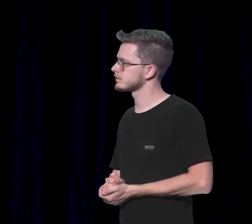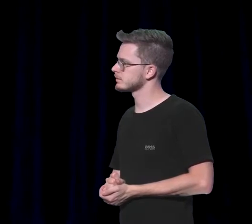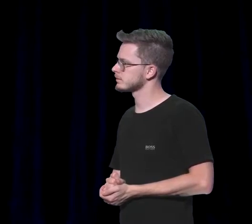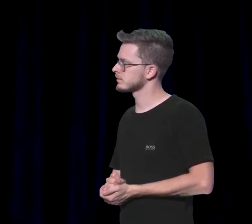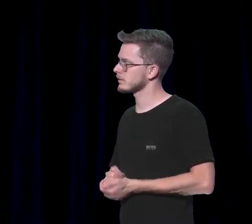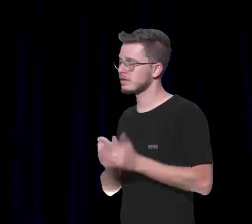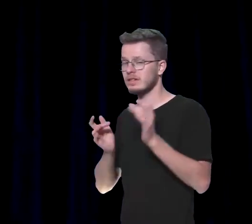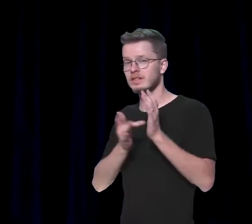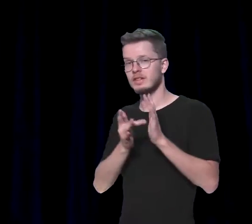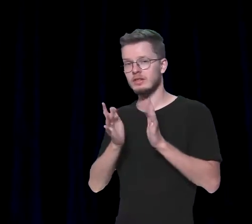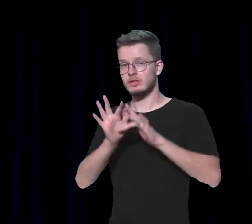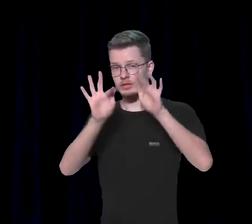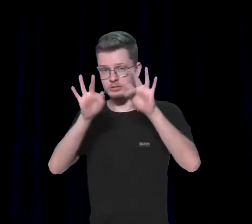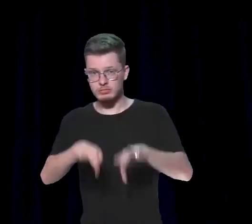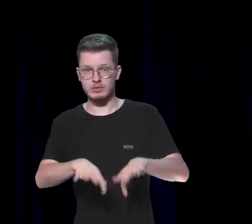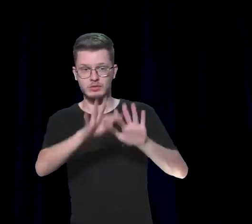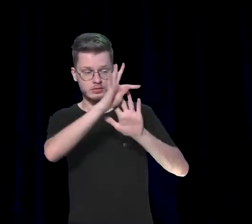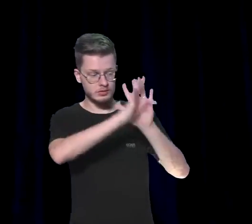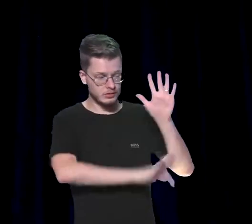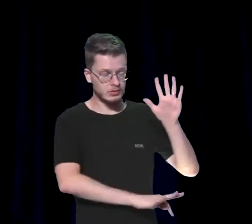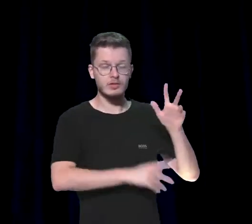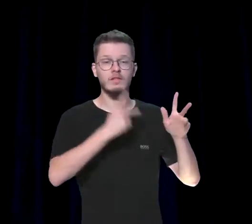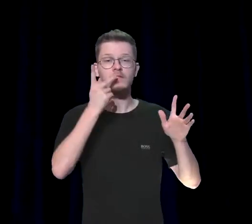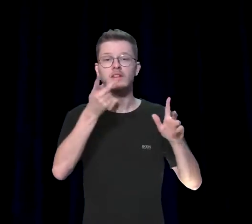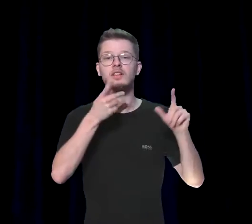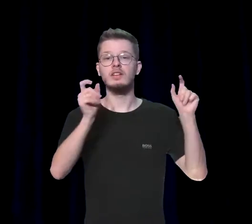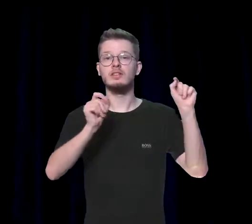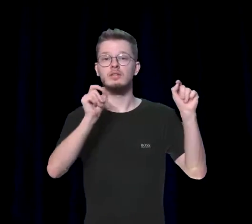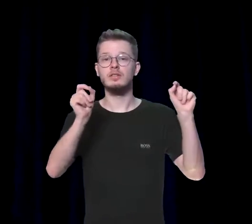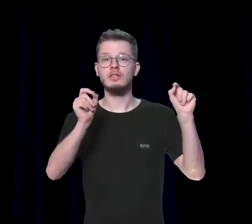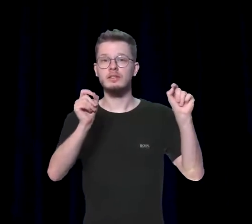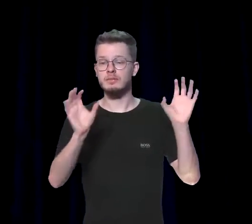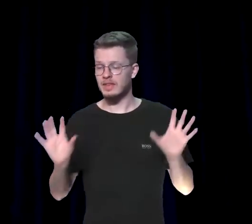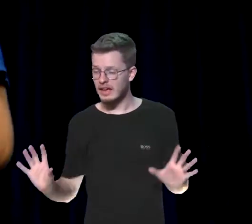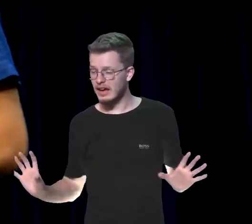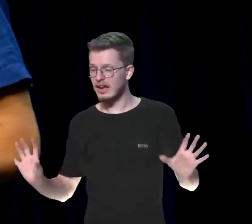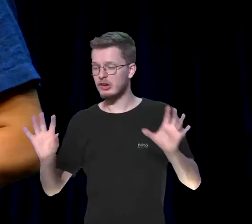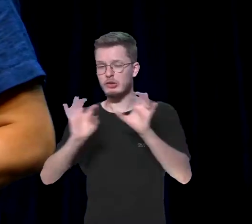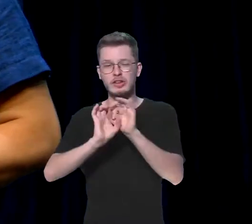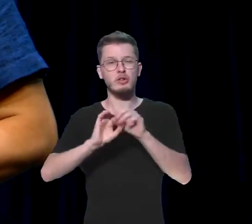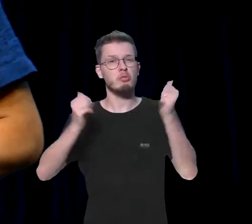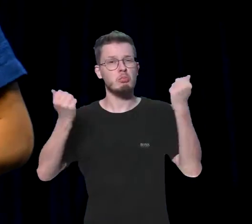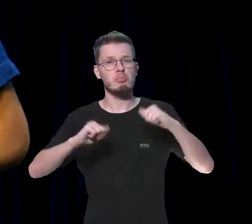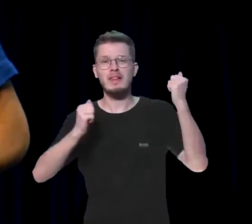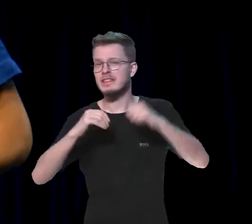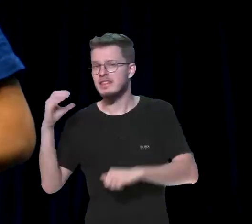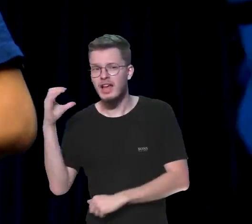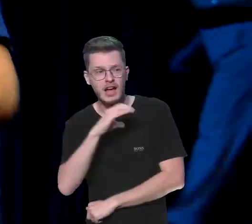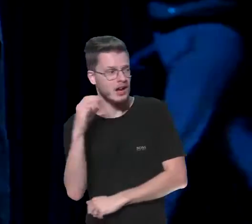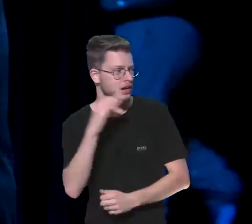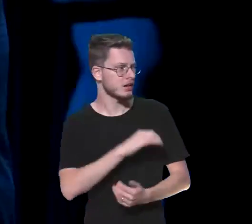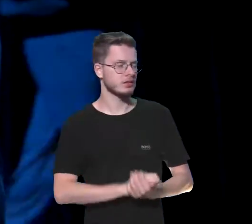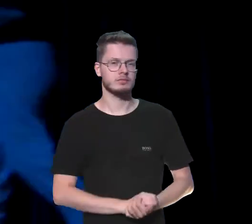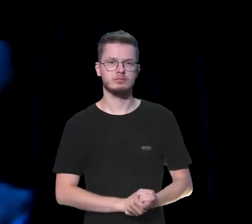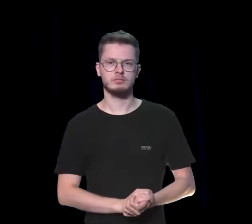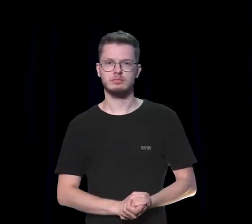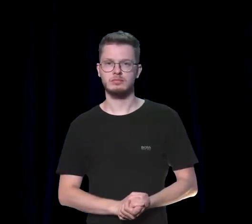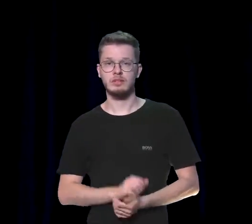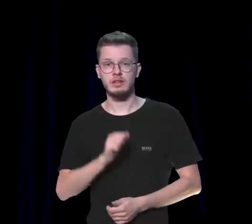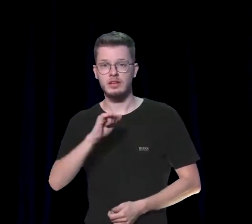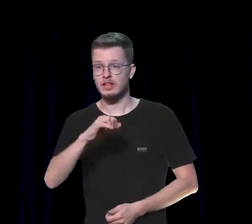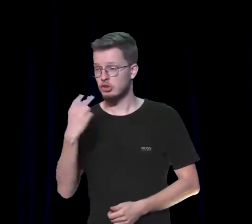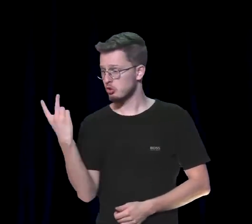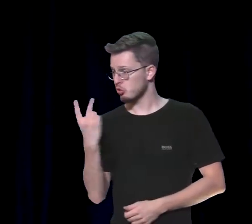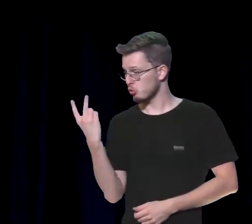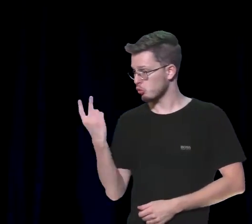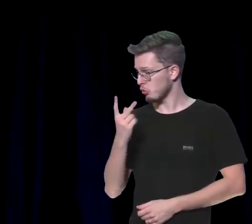que a reconciliação é algo que deve ser feito urgente. Se duas pessoas estivessem correndo para ir ao tribunal,